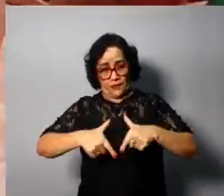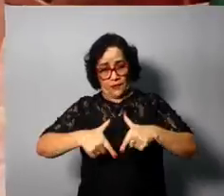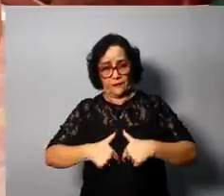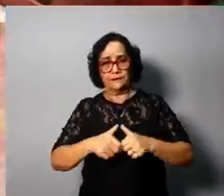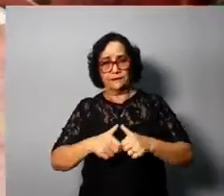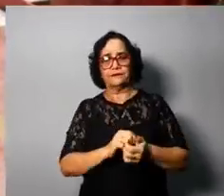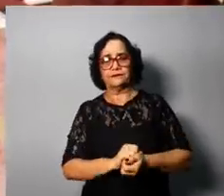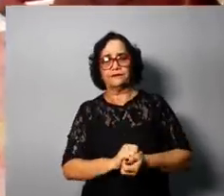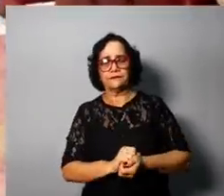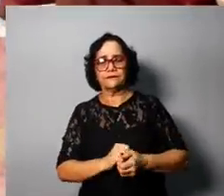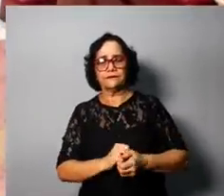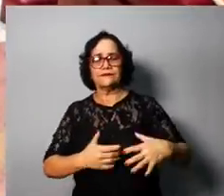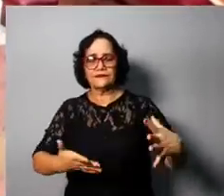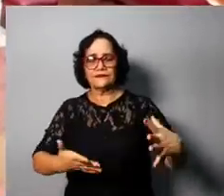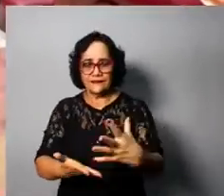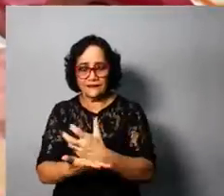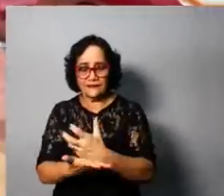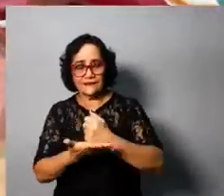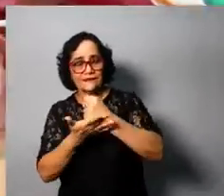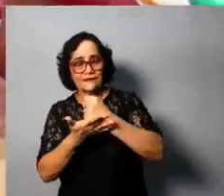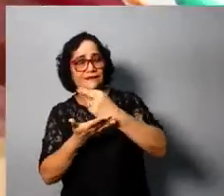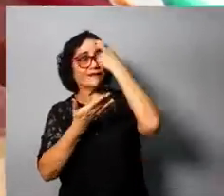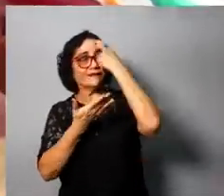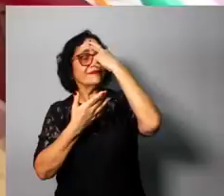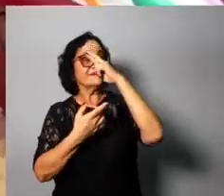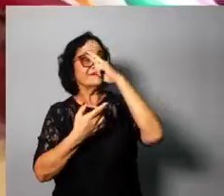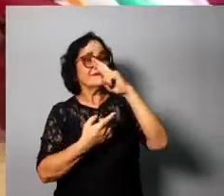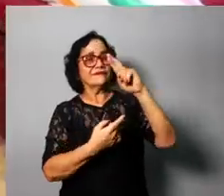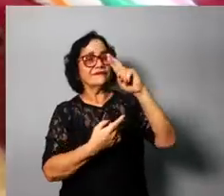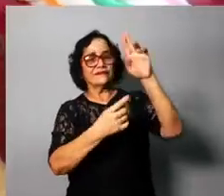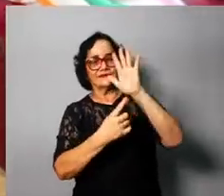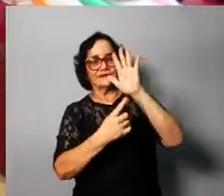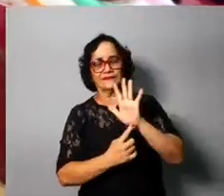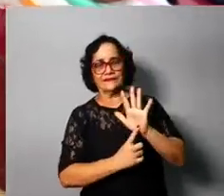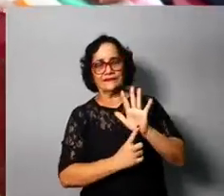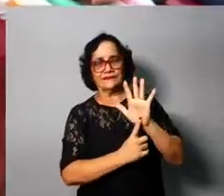fez conhecer a